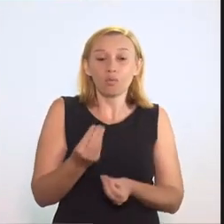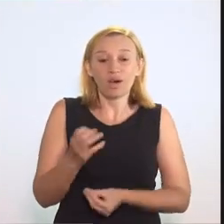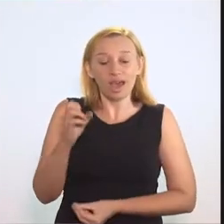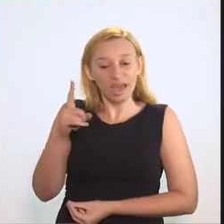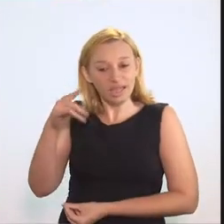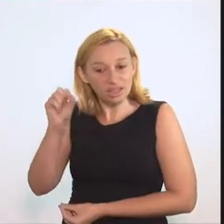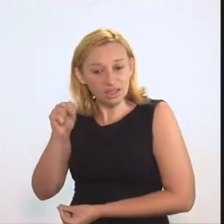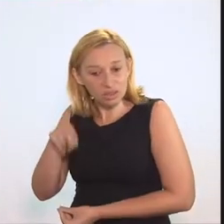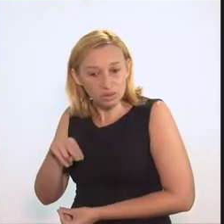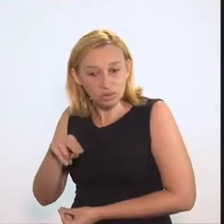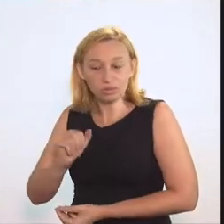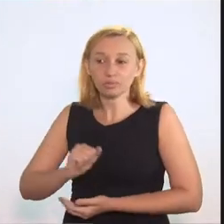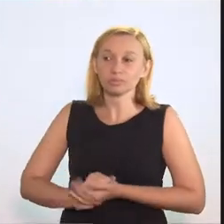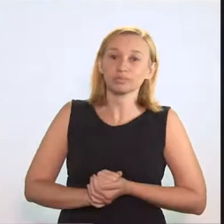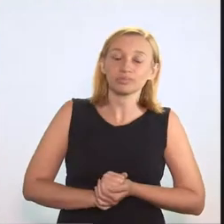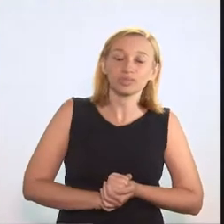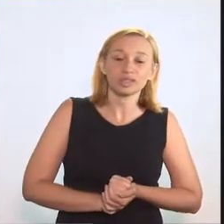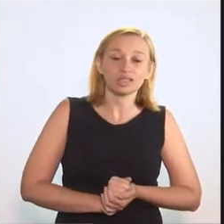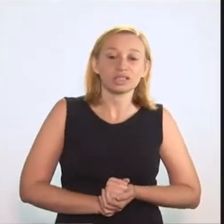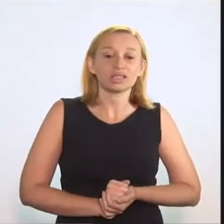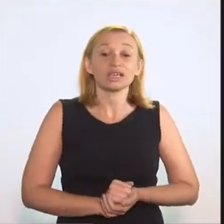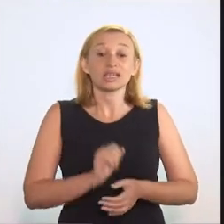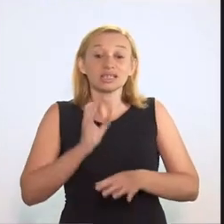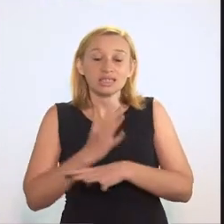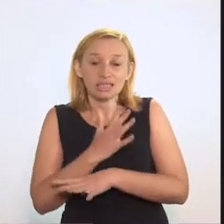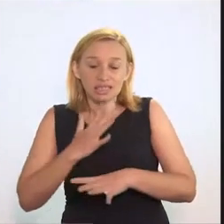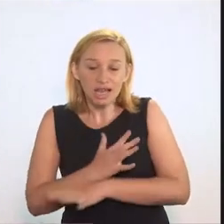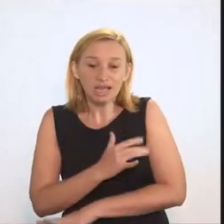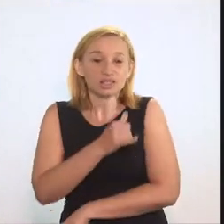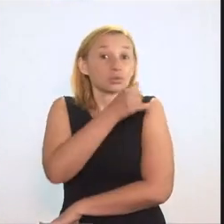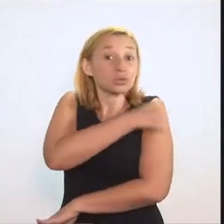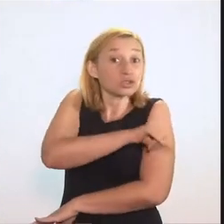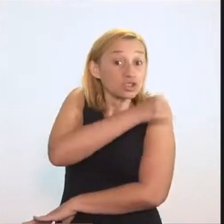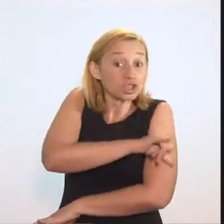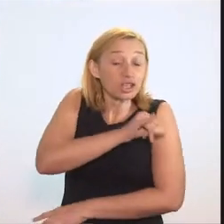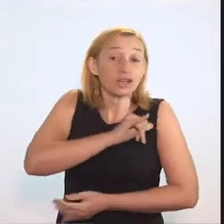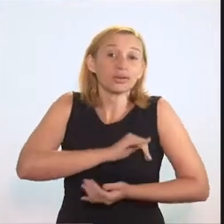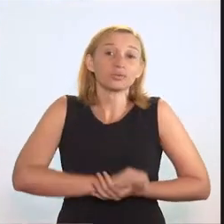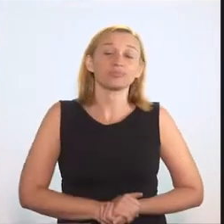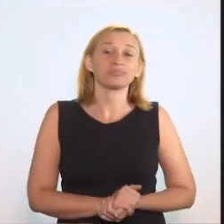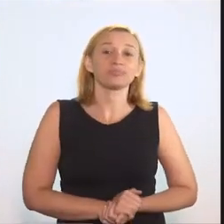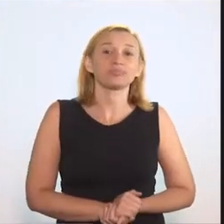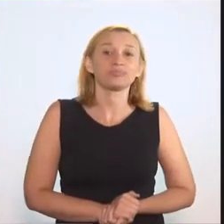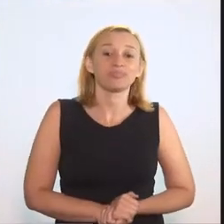mulheres compositoras e musicistas da cidade do Rio de Janeiro,